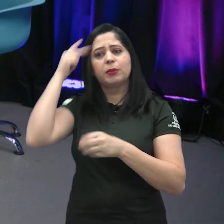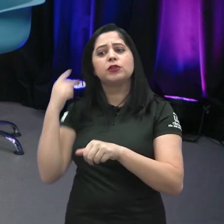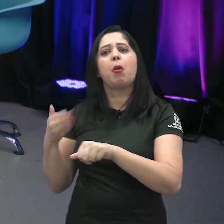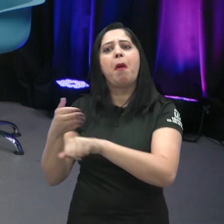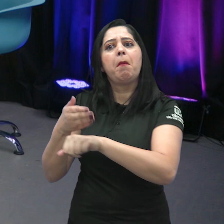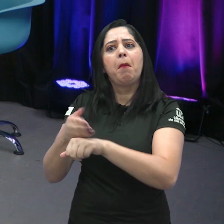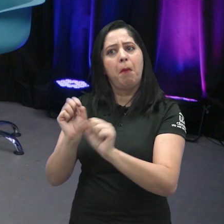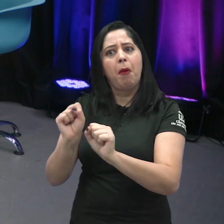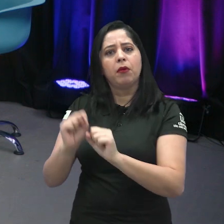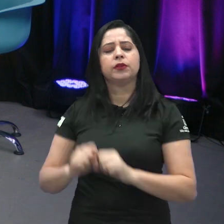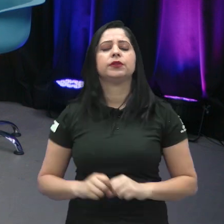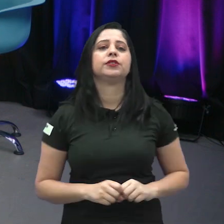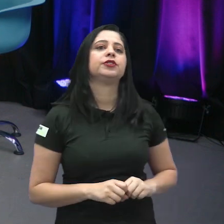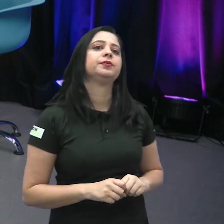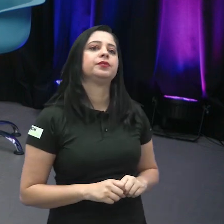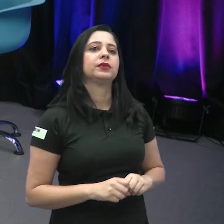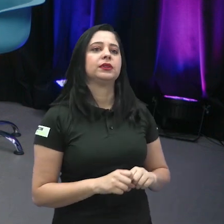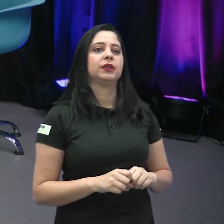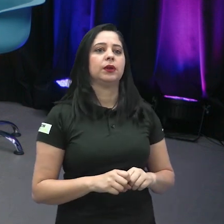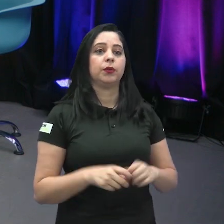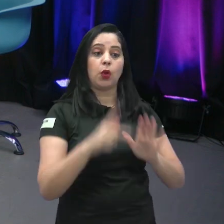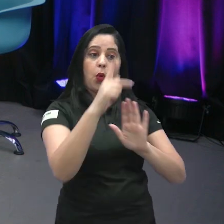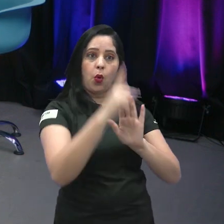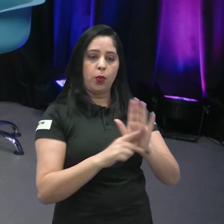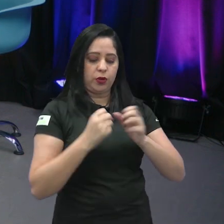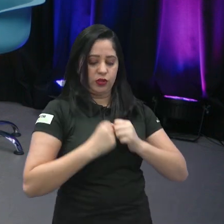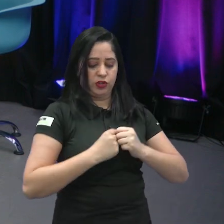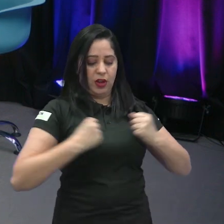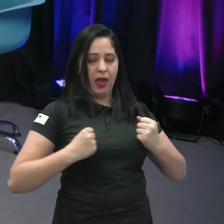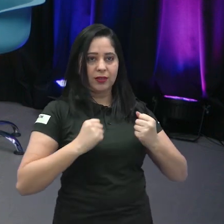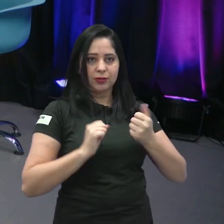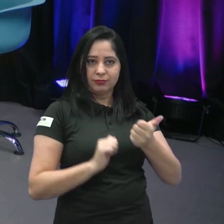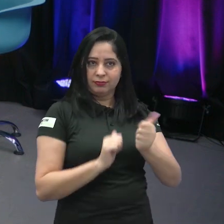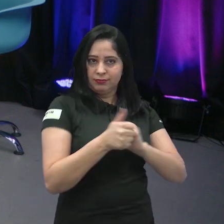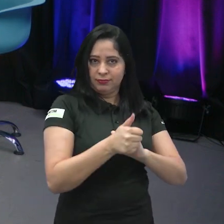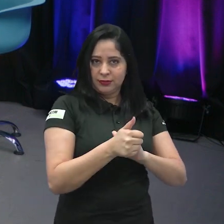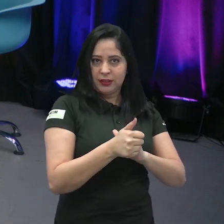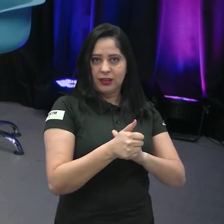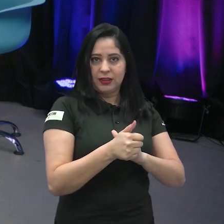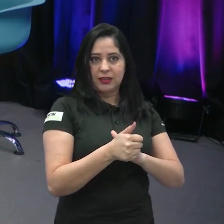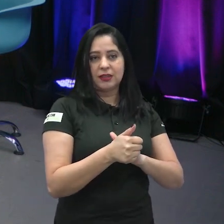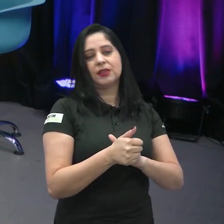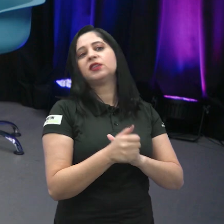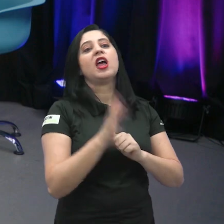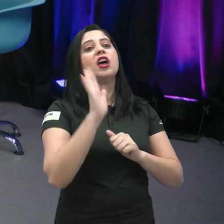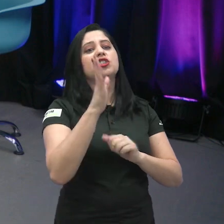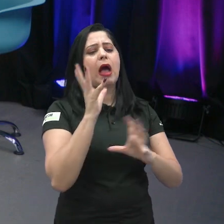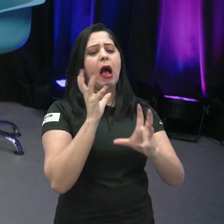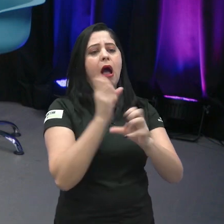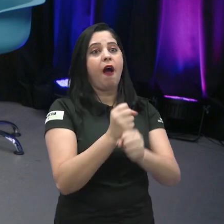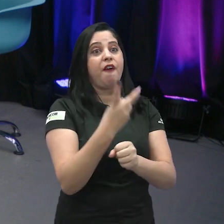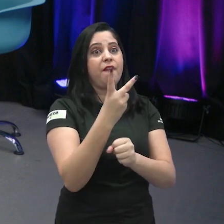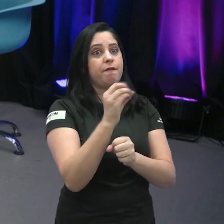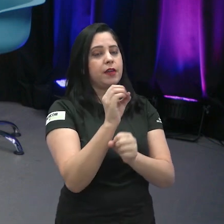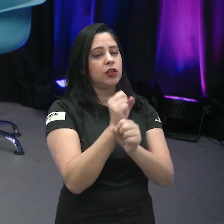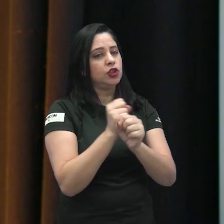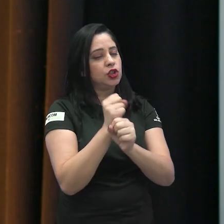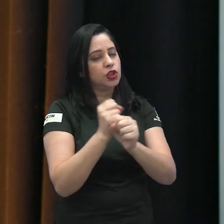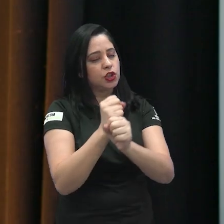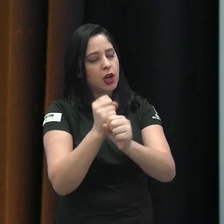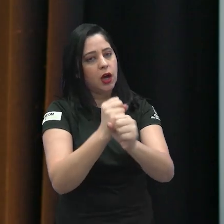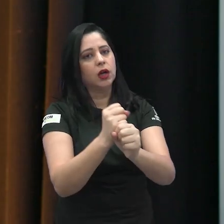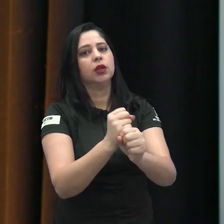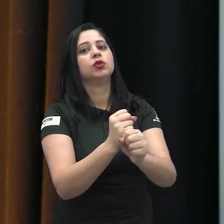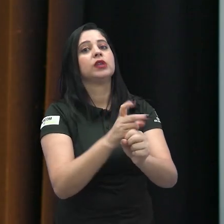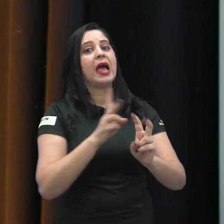podem participar. Sim, o Atleta Cidadão é um projeto de rendimento da prefeitura, são mais de 20 anos. Todos os